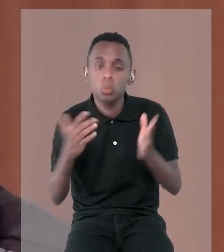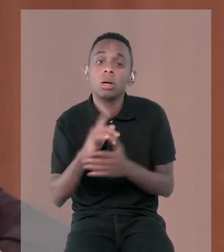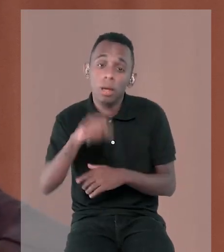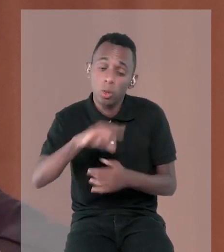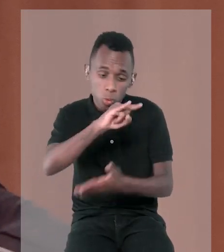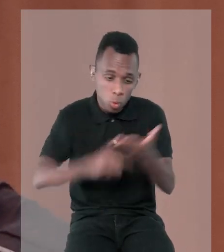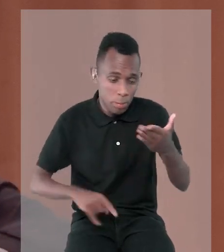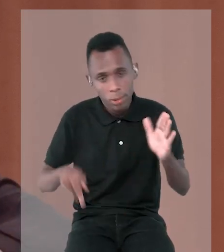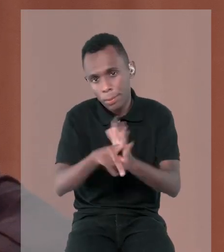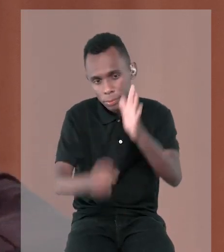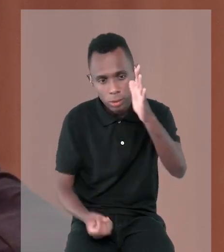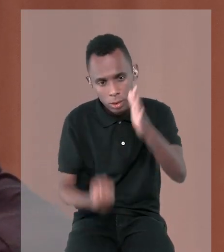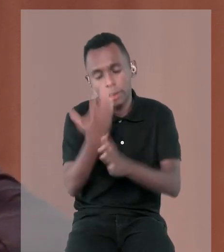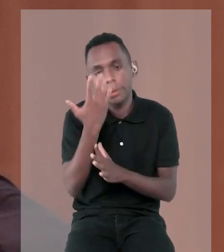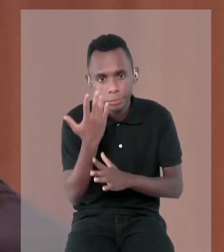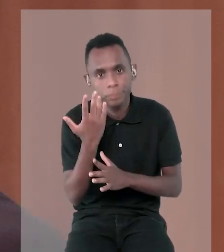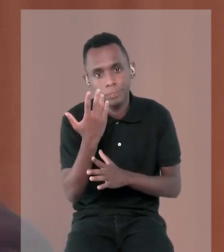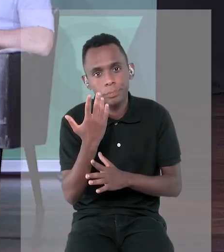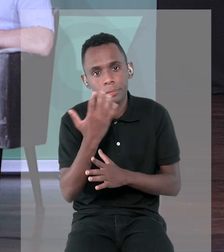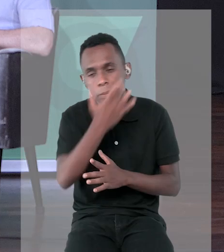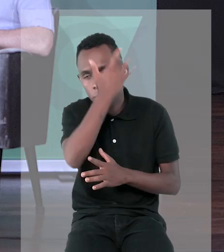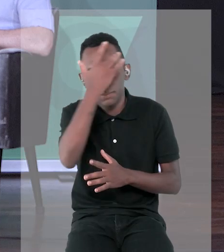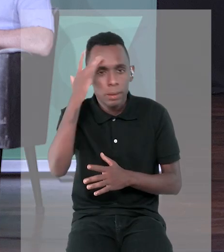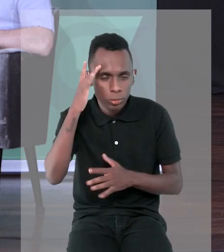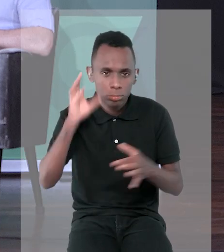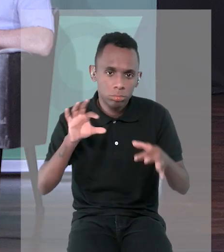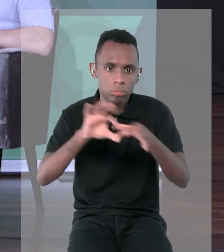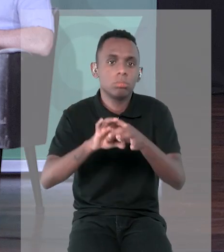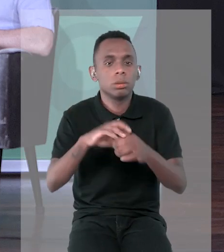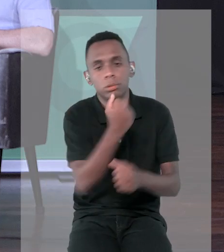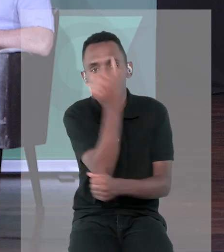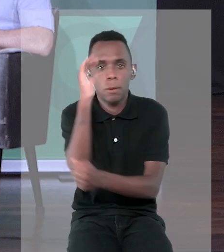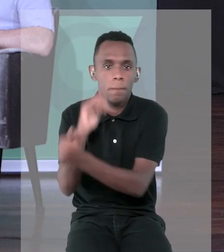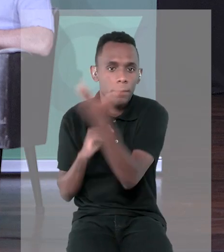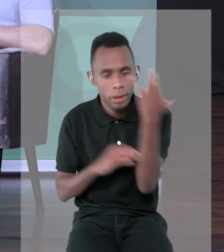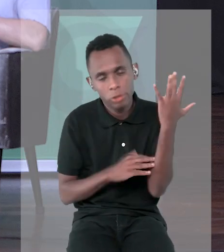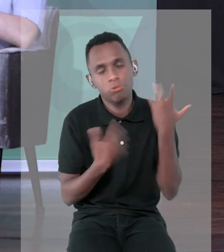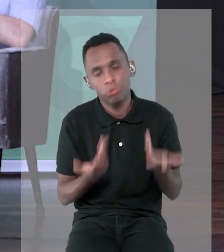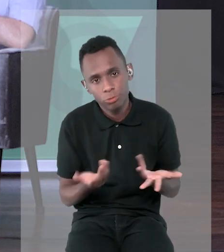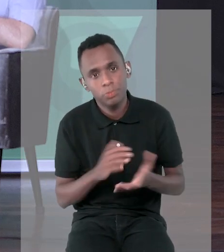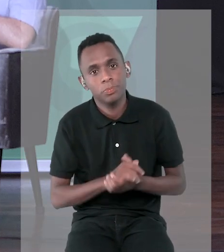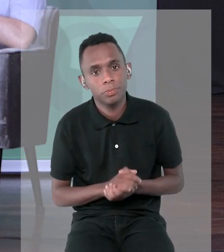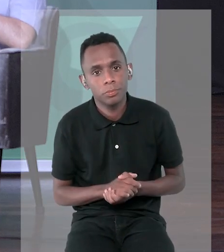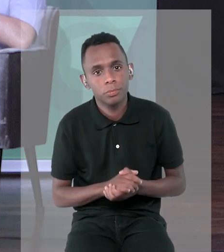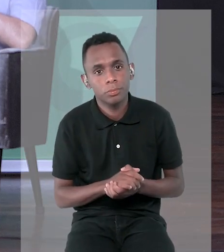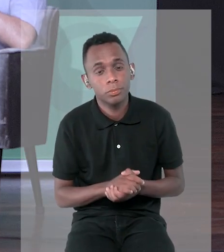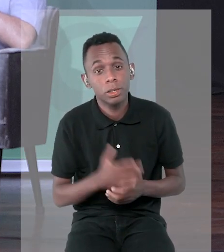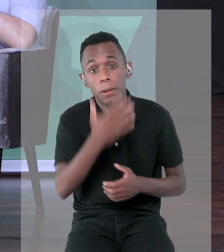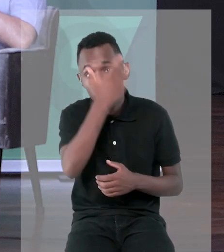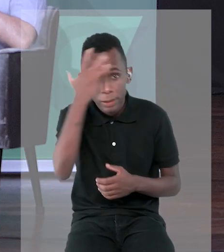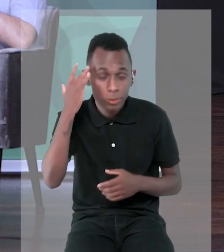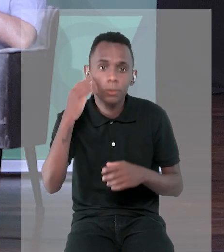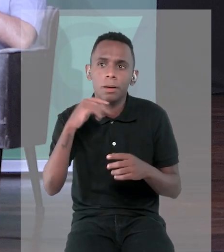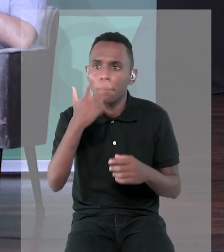os documentos produzidos pelas pessoas vinculadas ao meio ambiente. Ou seja, gente também